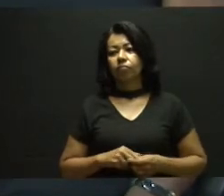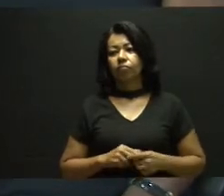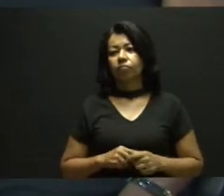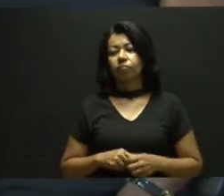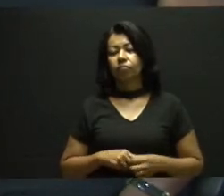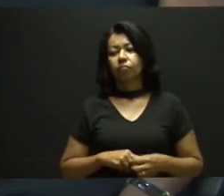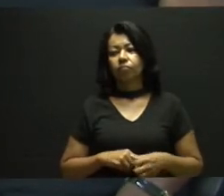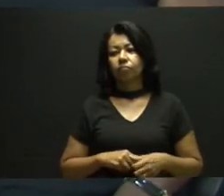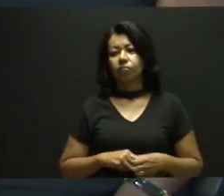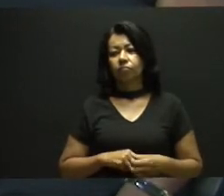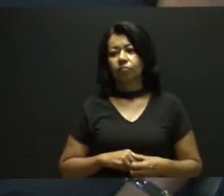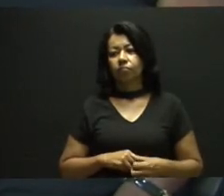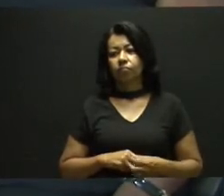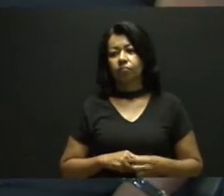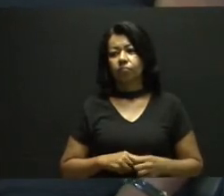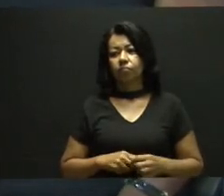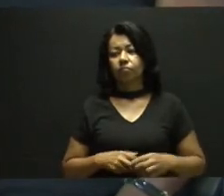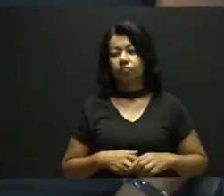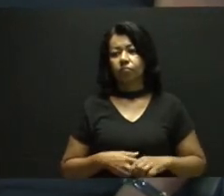8